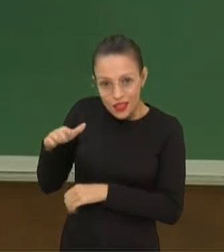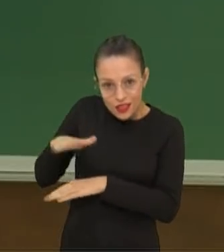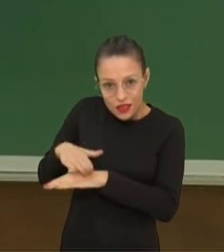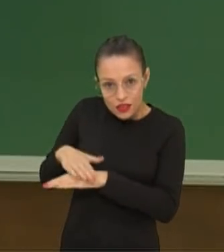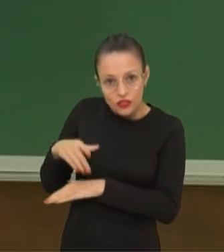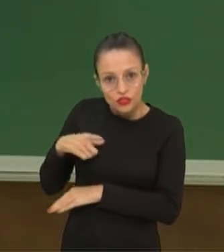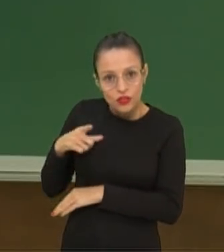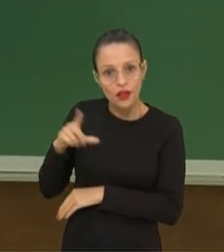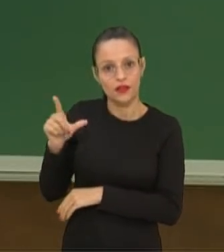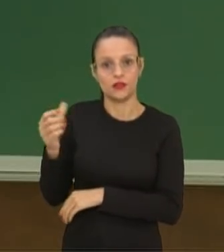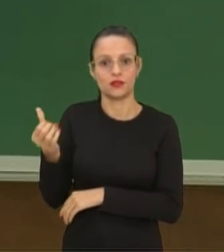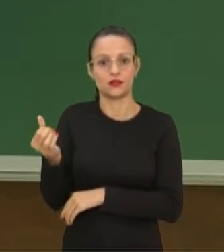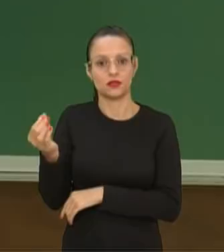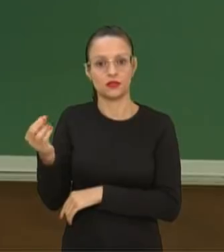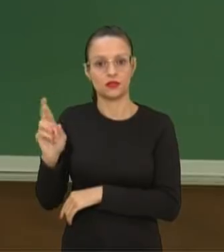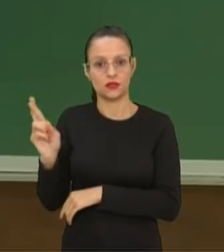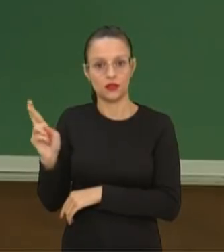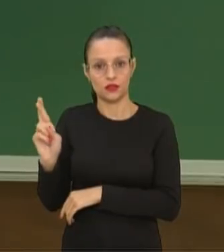era R$60.